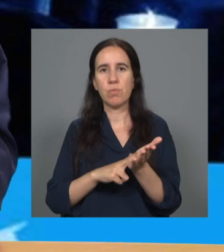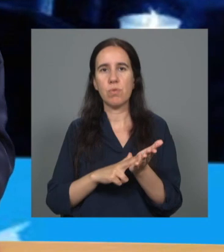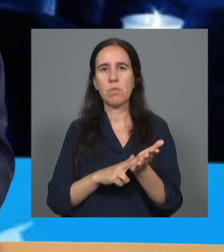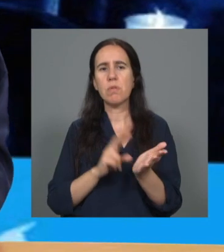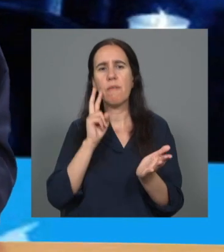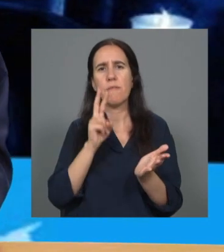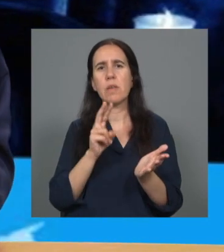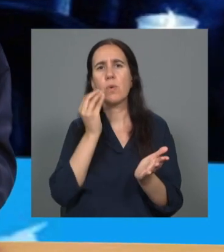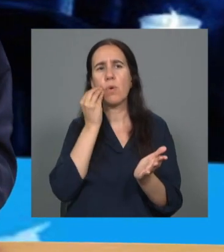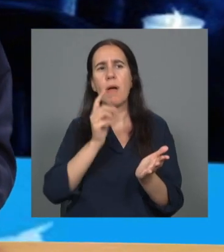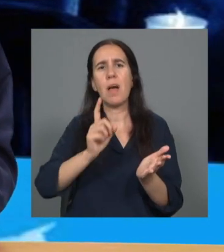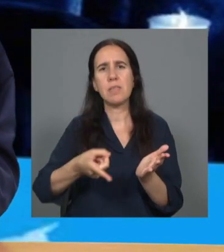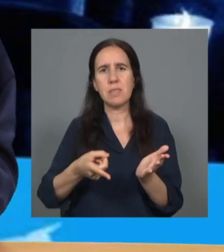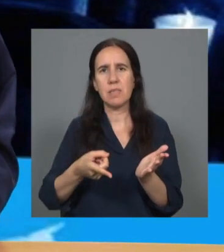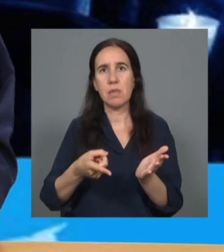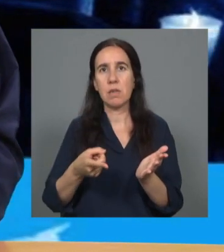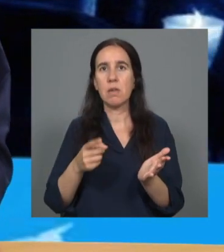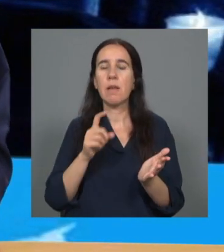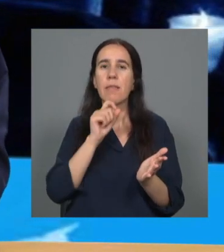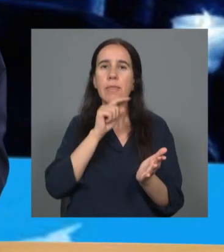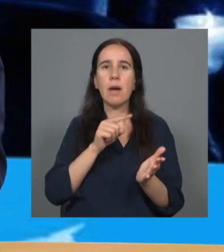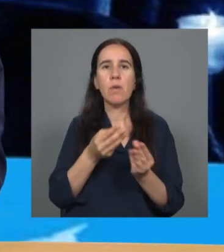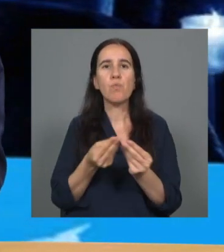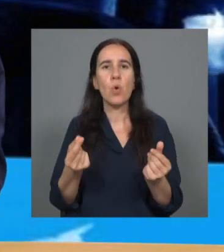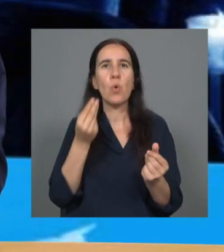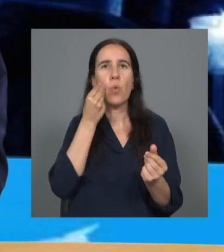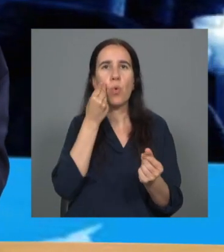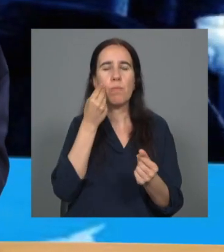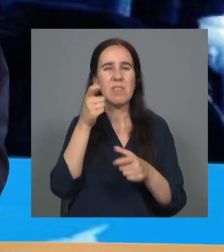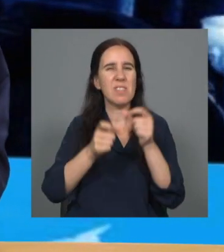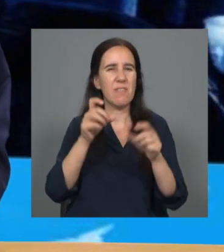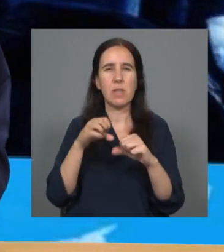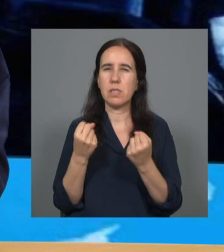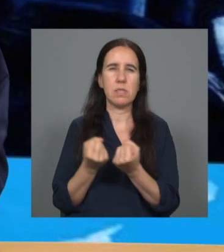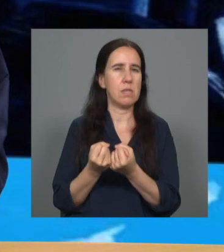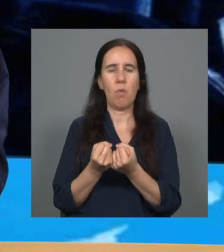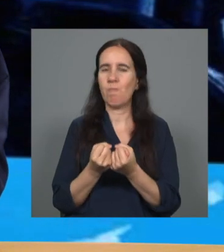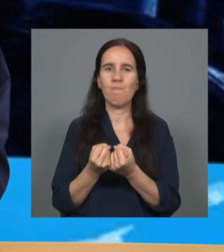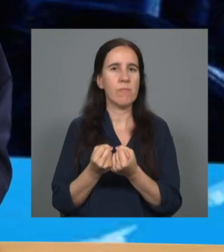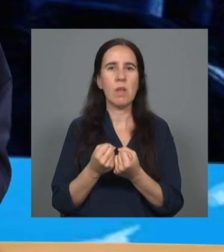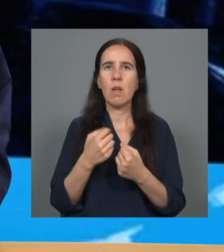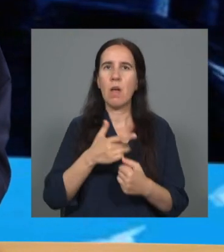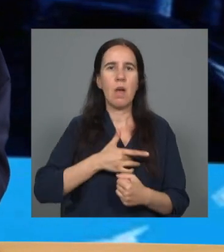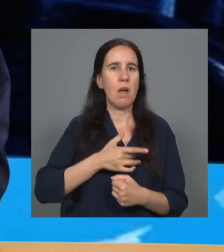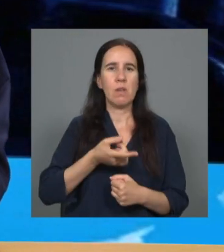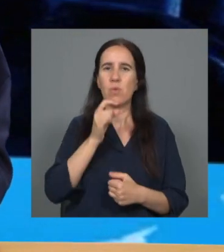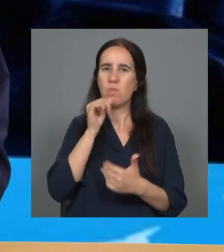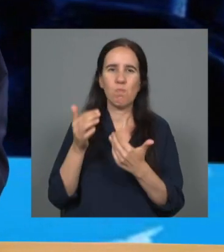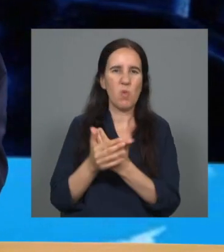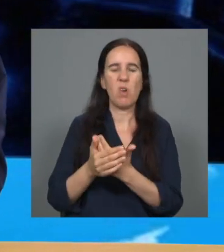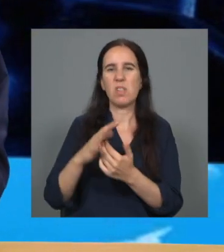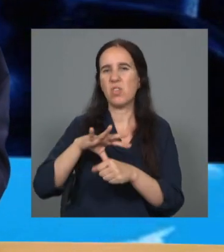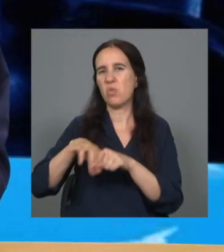como é que podemos sair desta civilização que não cultiva o amor, mas antes a morte, a